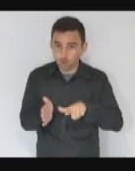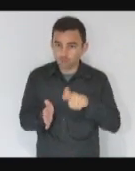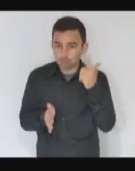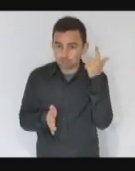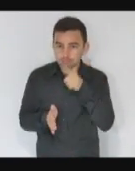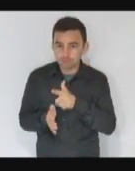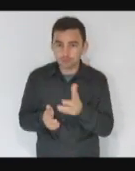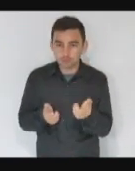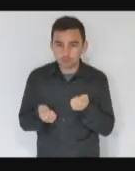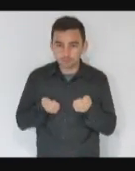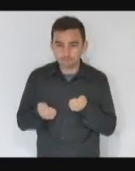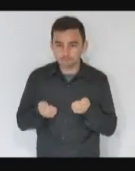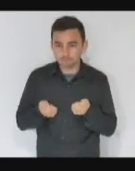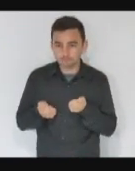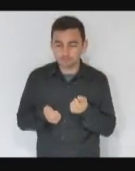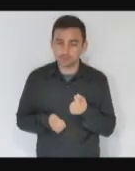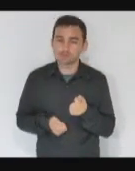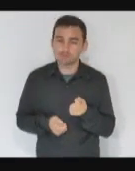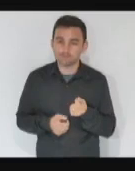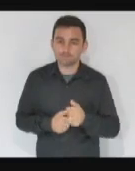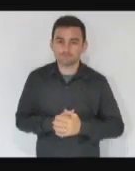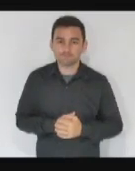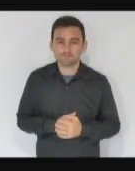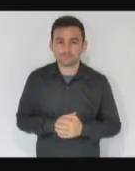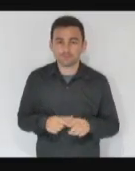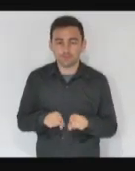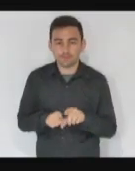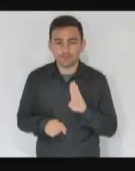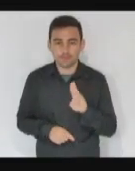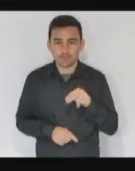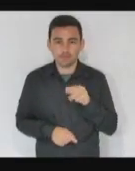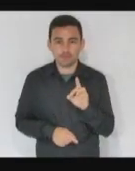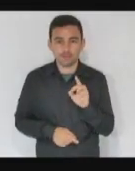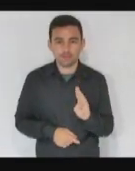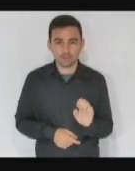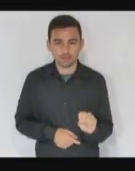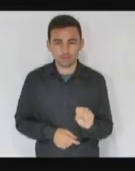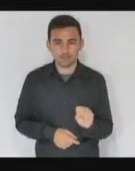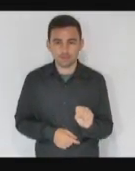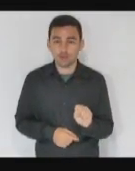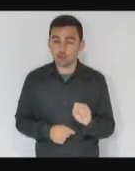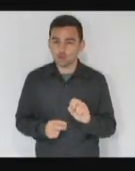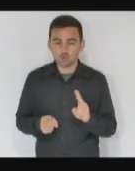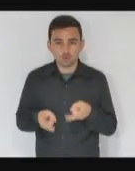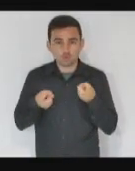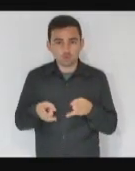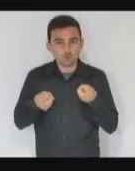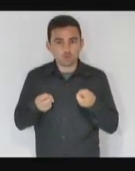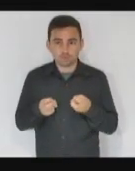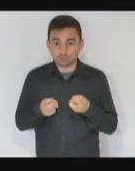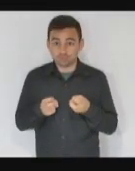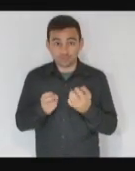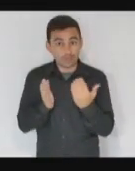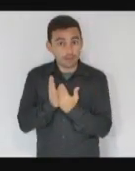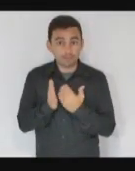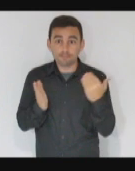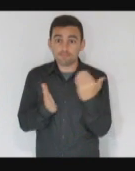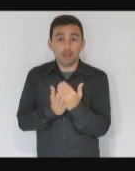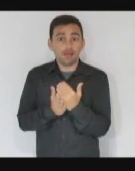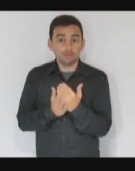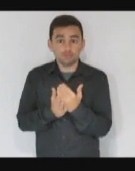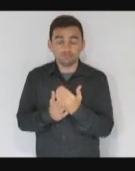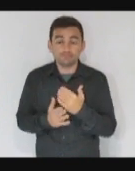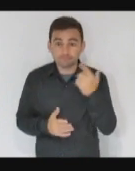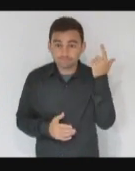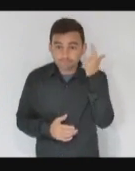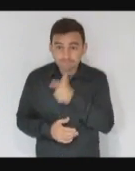de economia. Segundo slide, BNDES, o maior lucro da história do BNDES foi feito